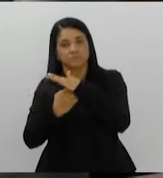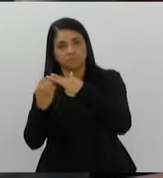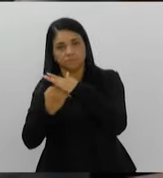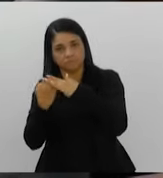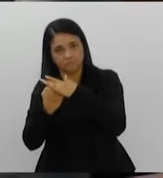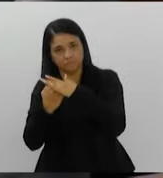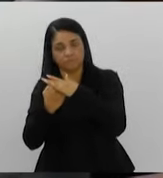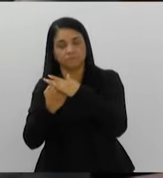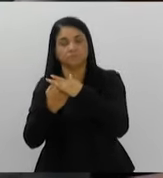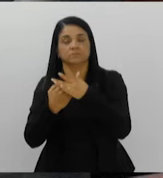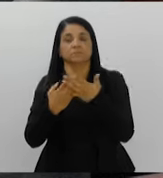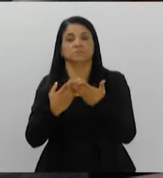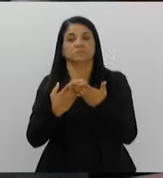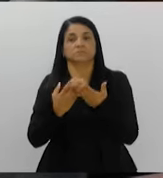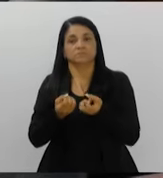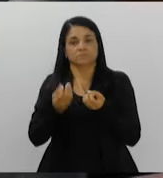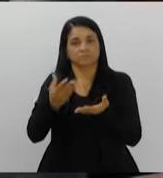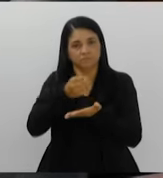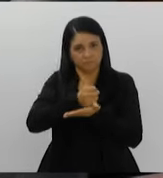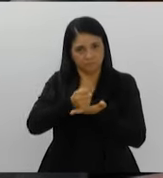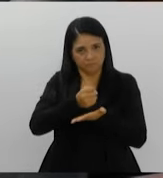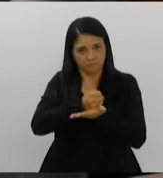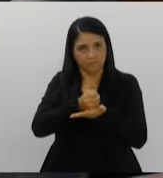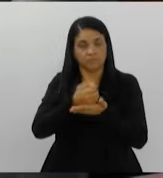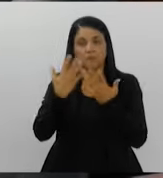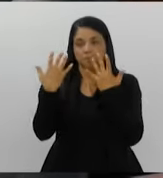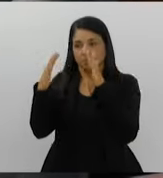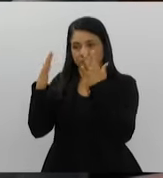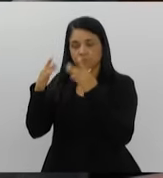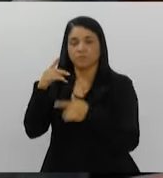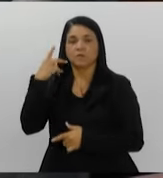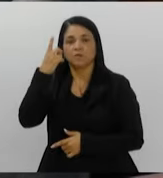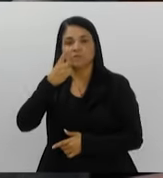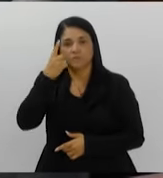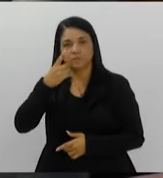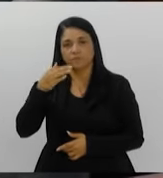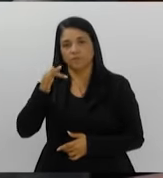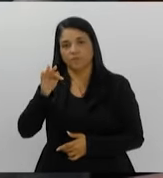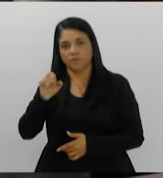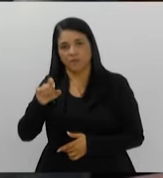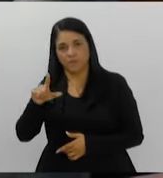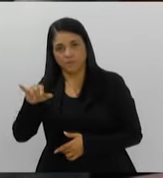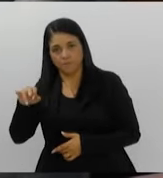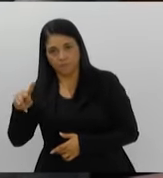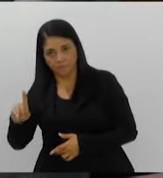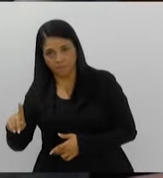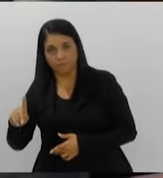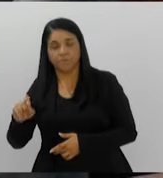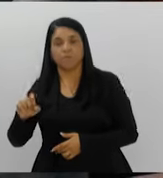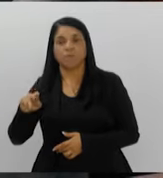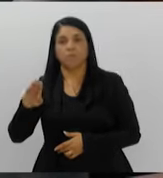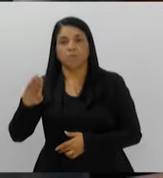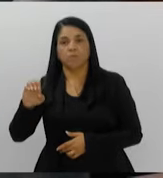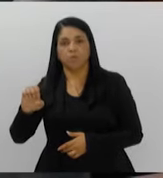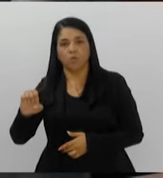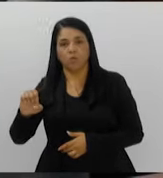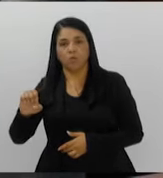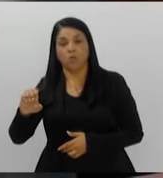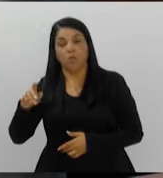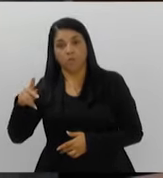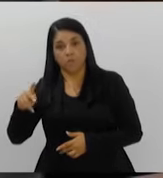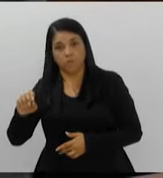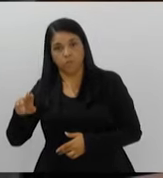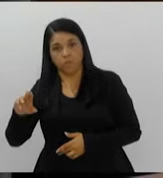agência. Então, por conta disso, mais uma vez, parabenizando o deputado Felipe Pobel, eu sou autor de uma emenda que visa, deputado